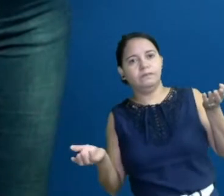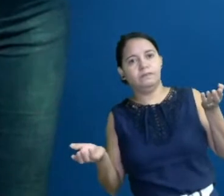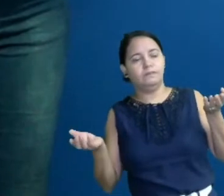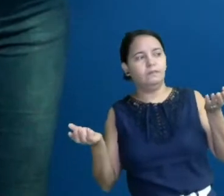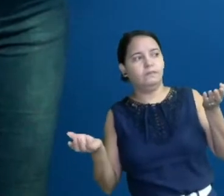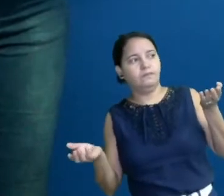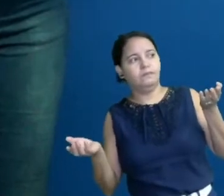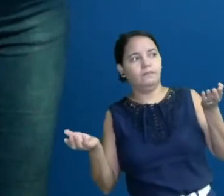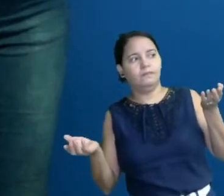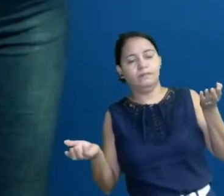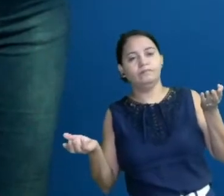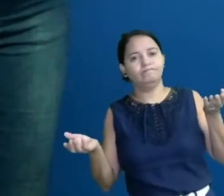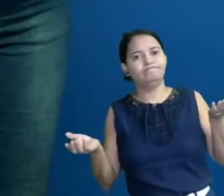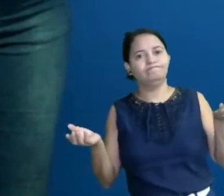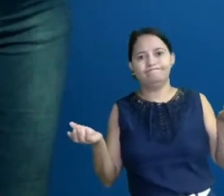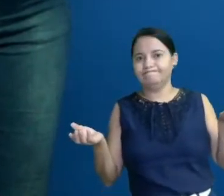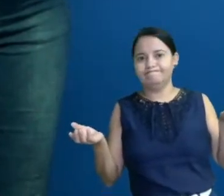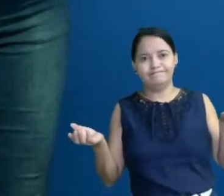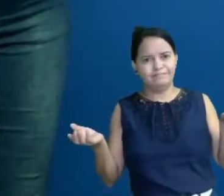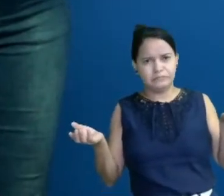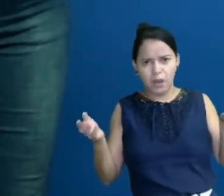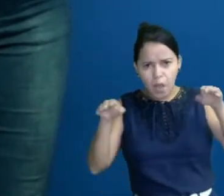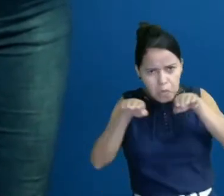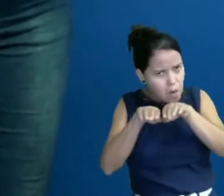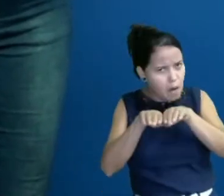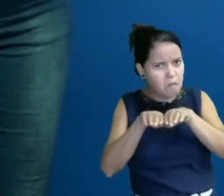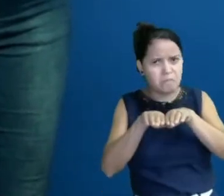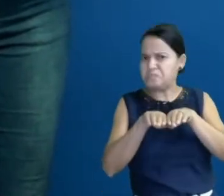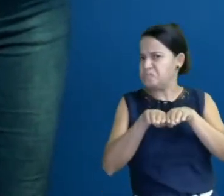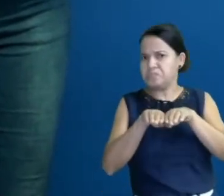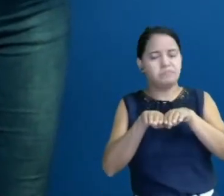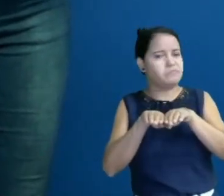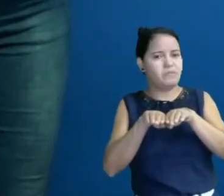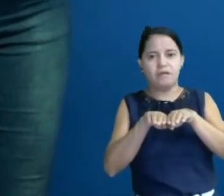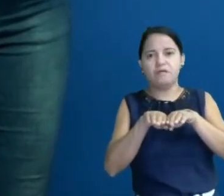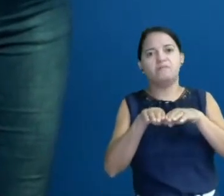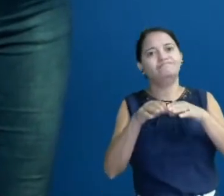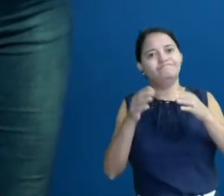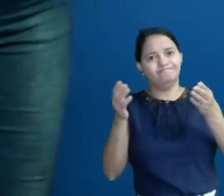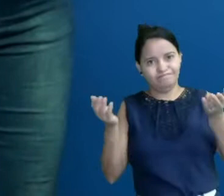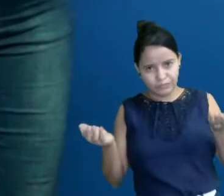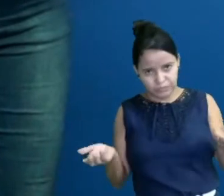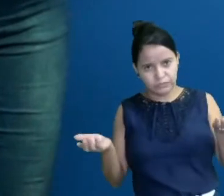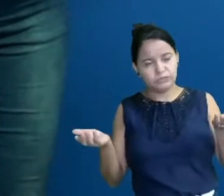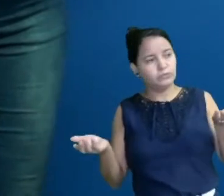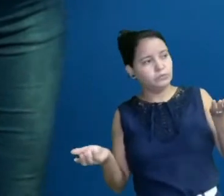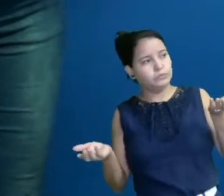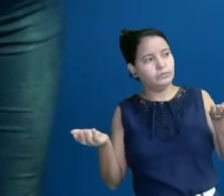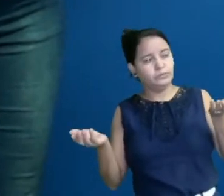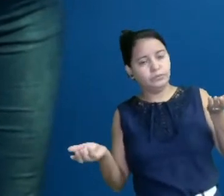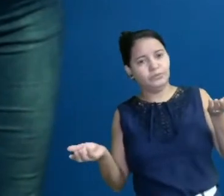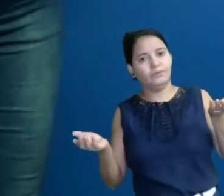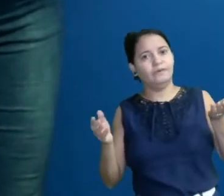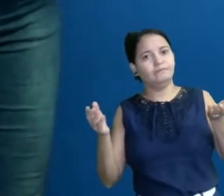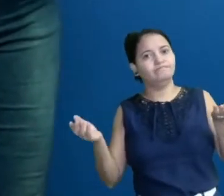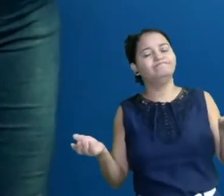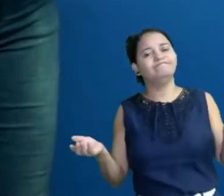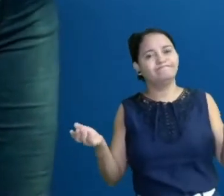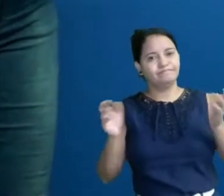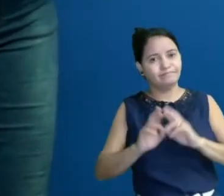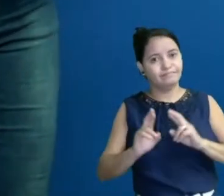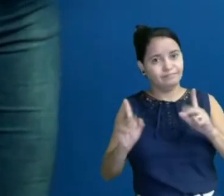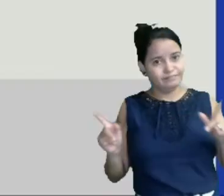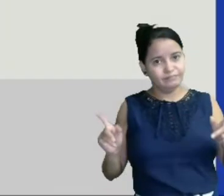desigualdade social é um desequilíbrio há uma desigualdade certo ah e quando ocorre o equilíbrio